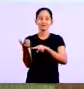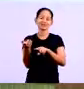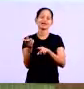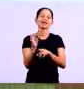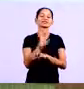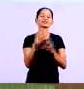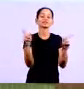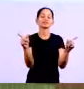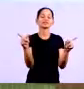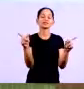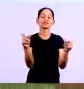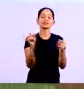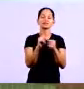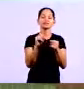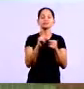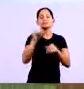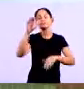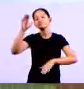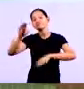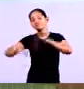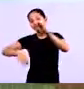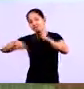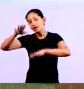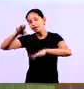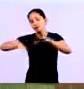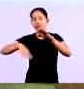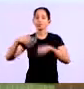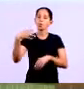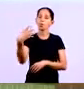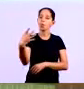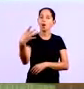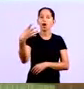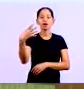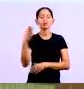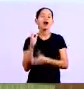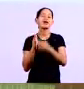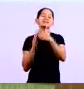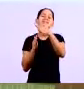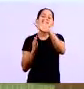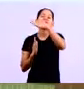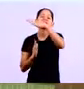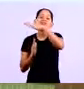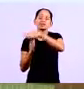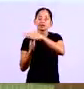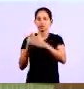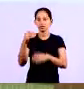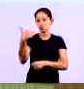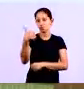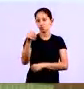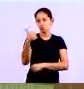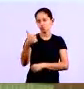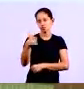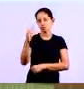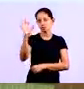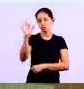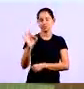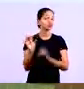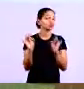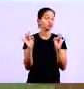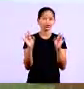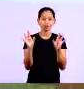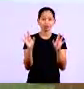que a variação é de 4% a 11%. E essa tabela a gente vai começar a trabalhar na próxima aula. Então,